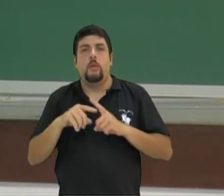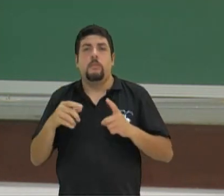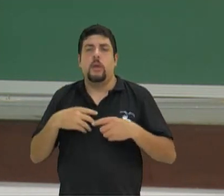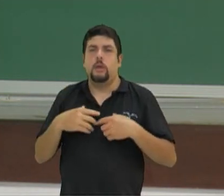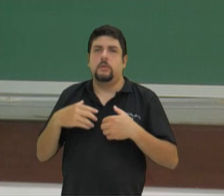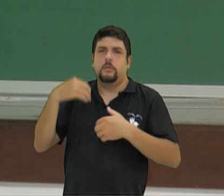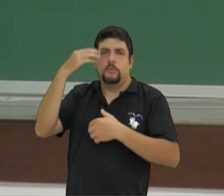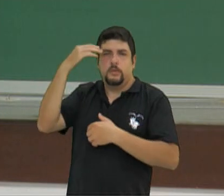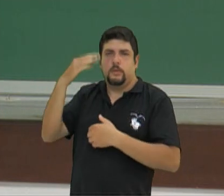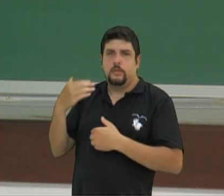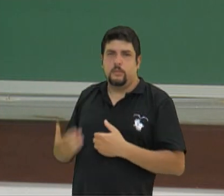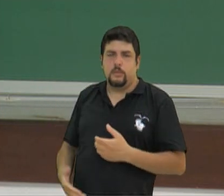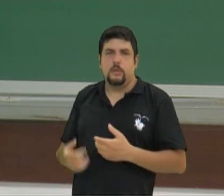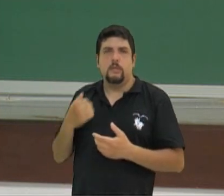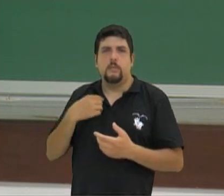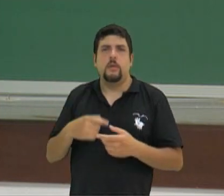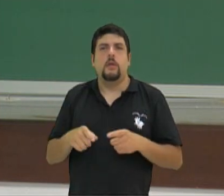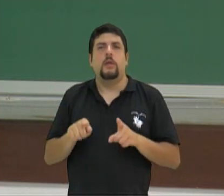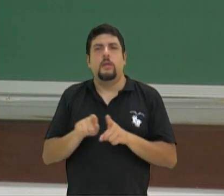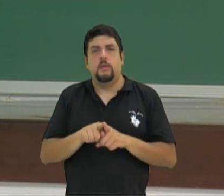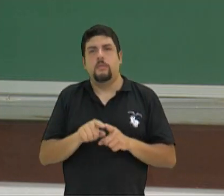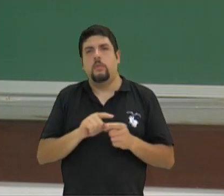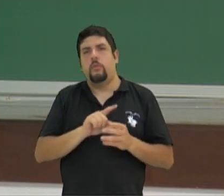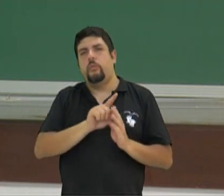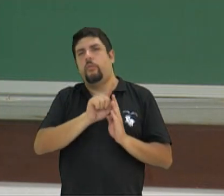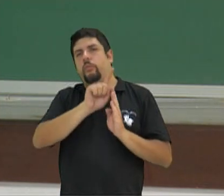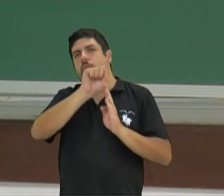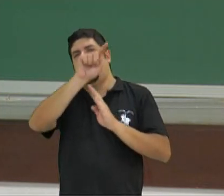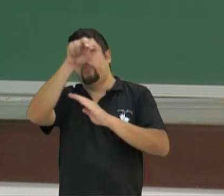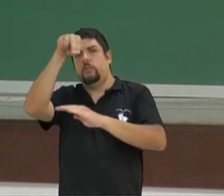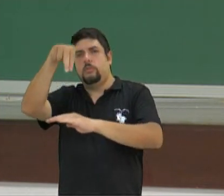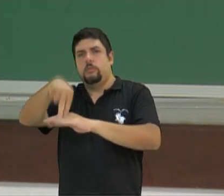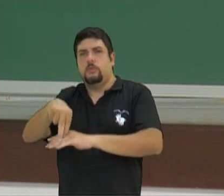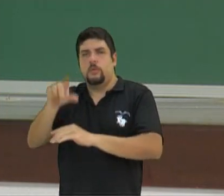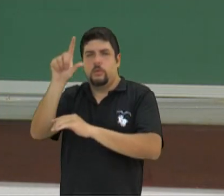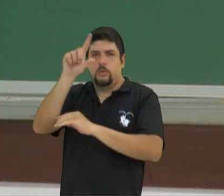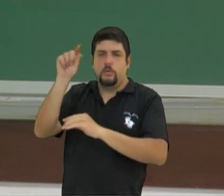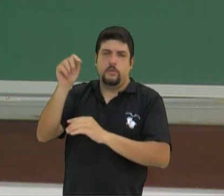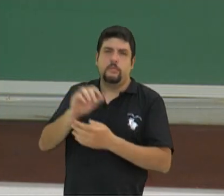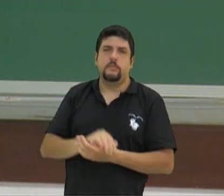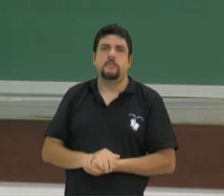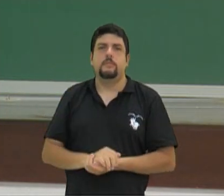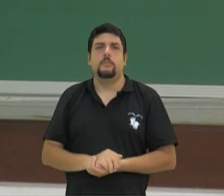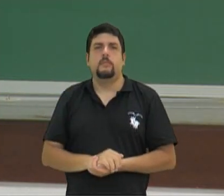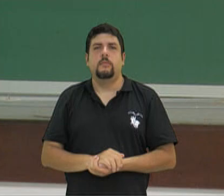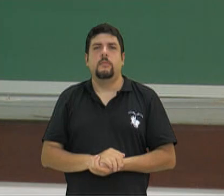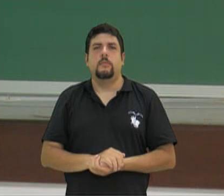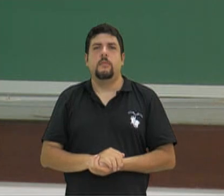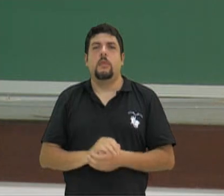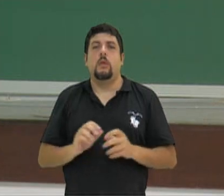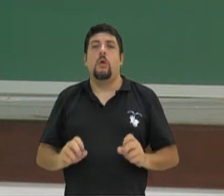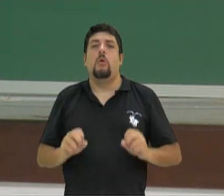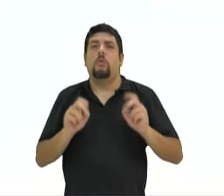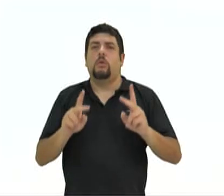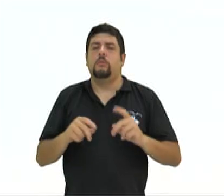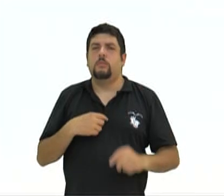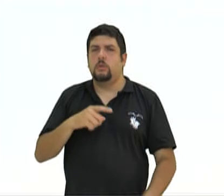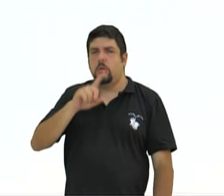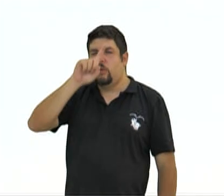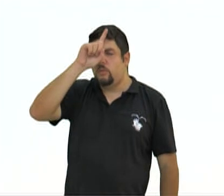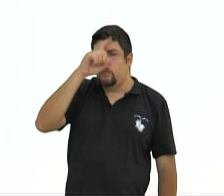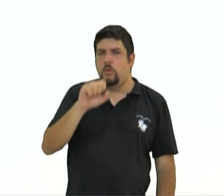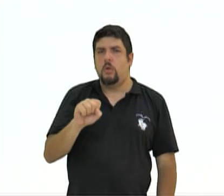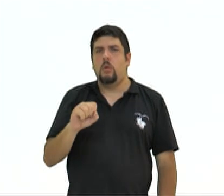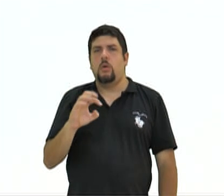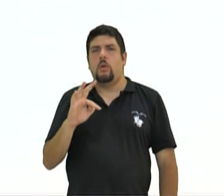pompa, como o homem na Lua foi recebido, né, pessoal? Bem bacana, continua vendo. Aí o cara criou o storyboard. O que ele fazia? Ele não criava